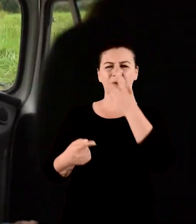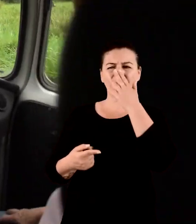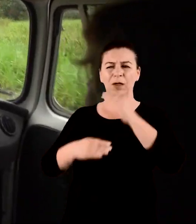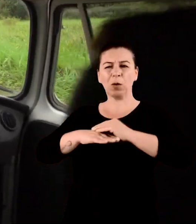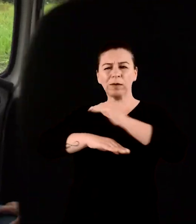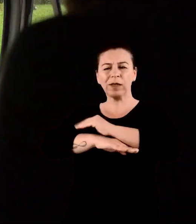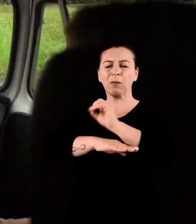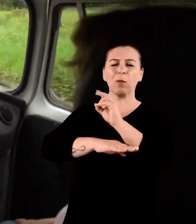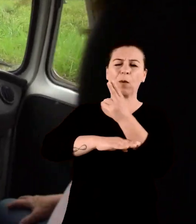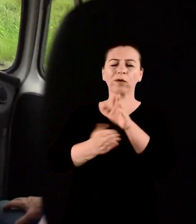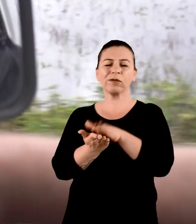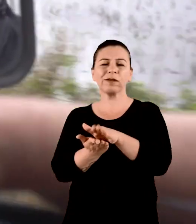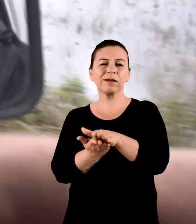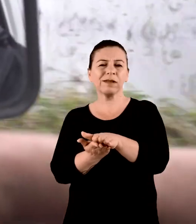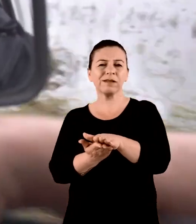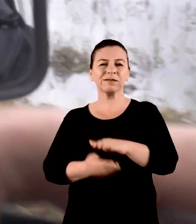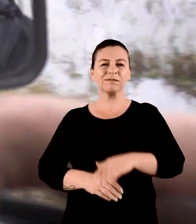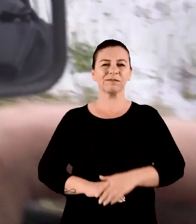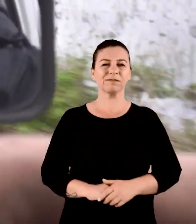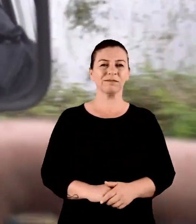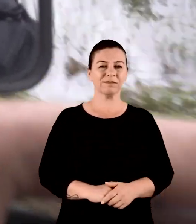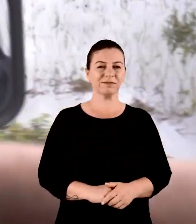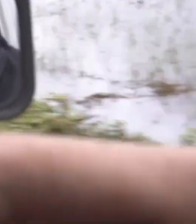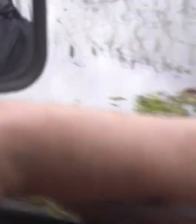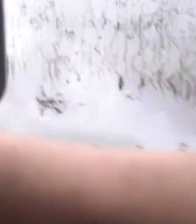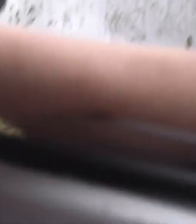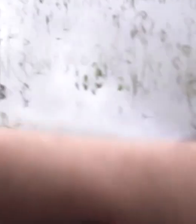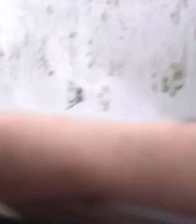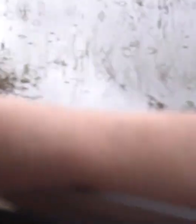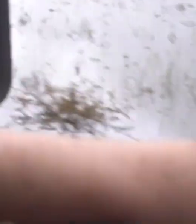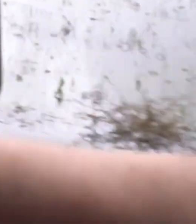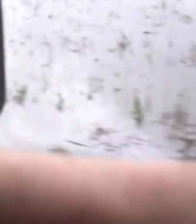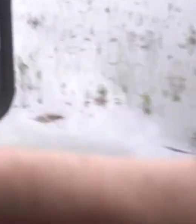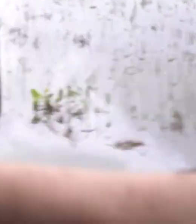mesmo. O sapo ou jacaré.